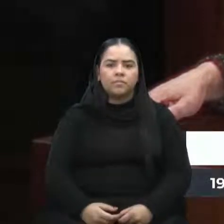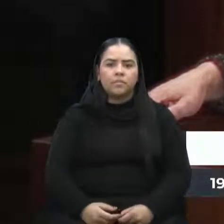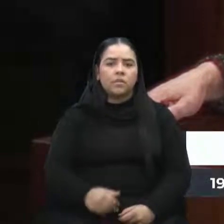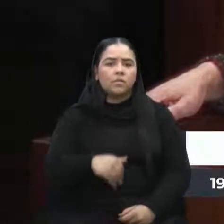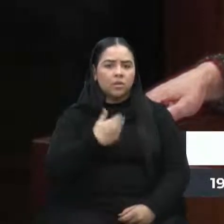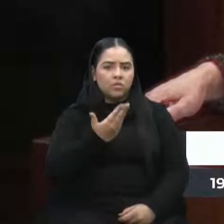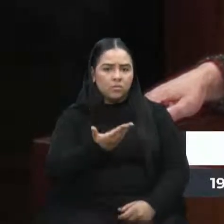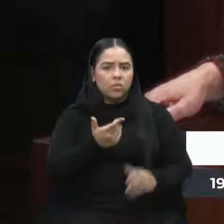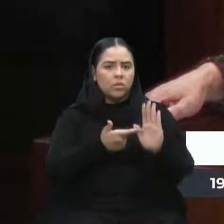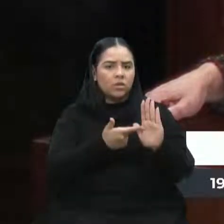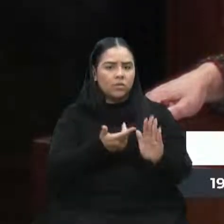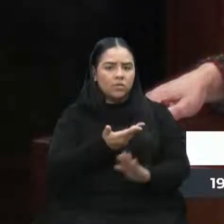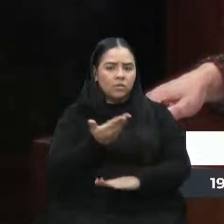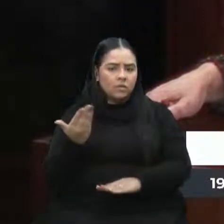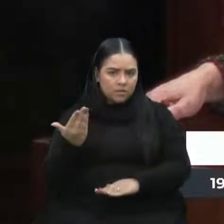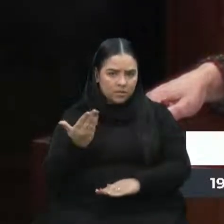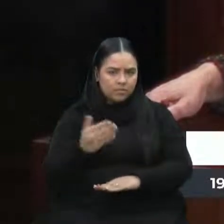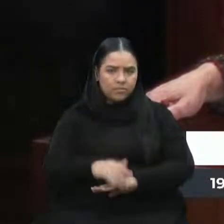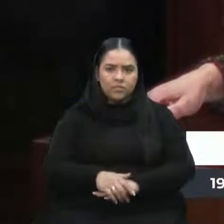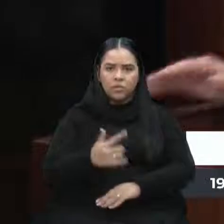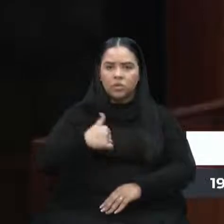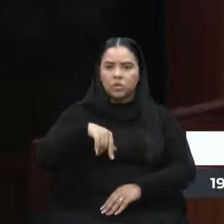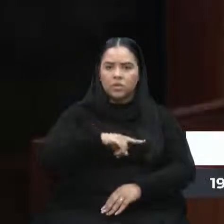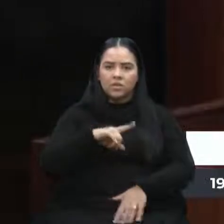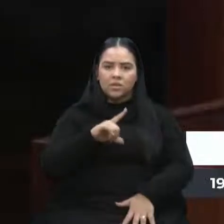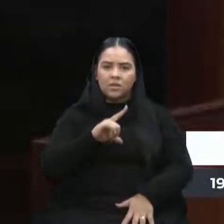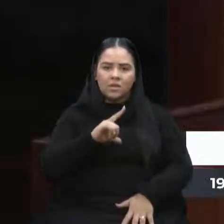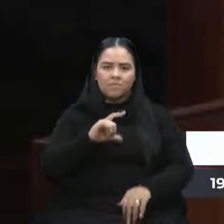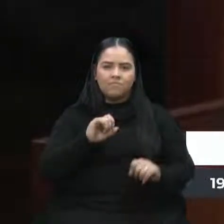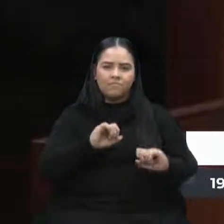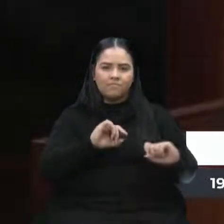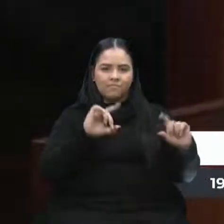senhores e as senhoras. Então, nós temos aí na tela